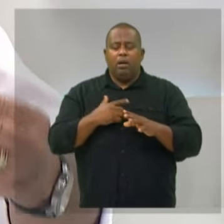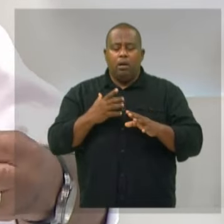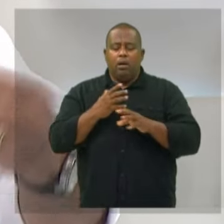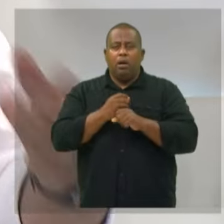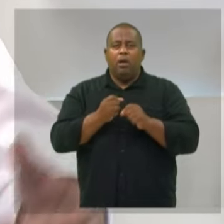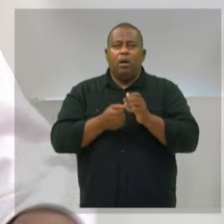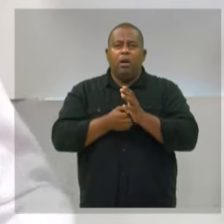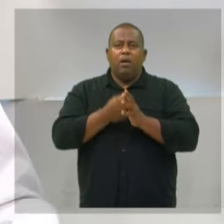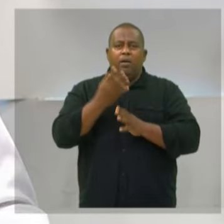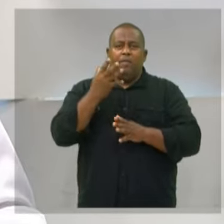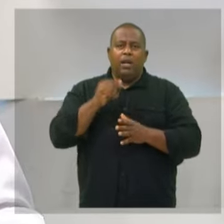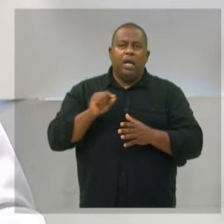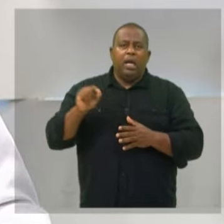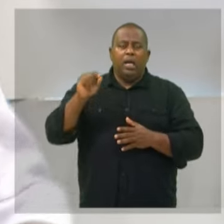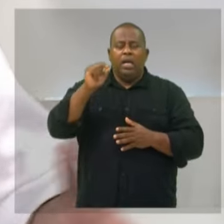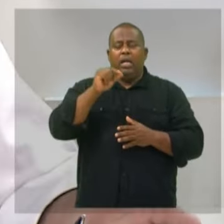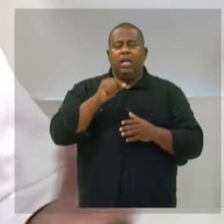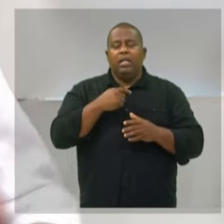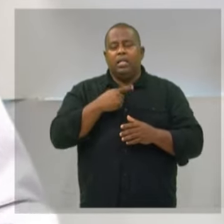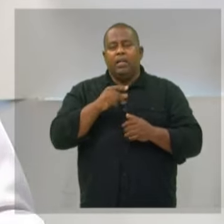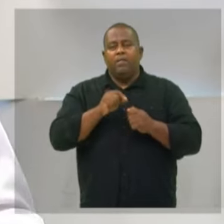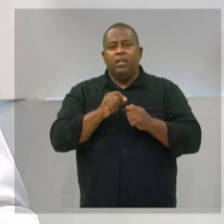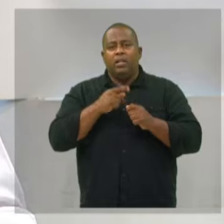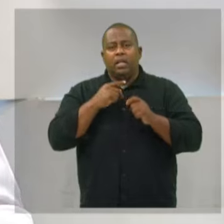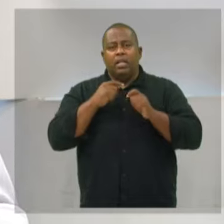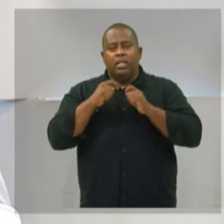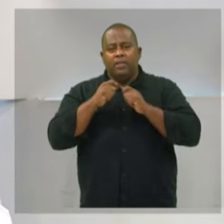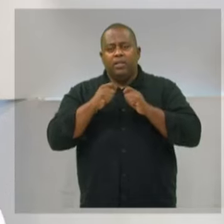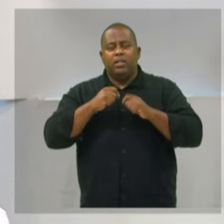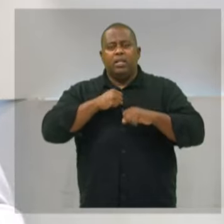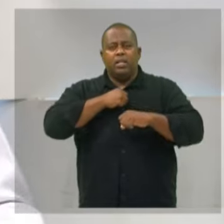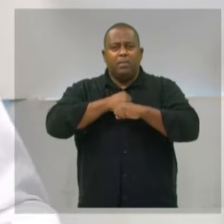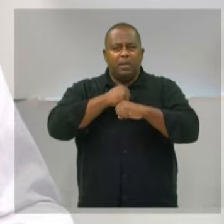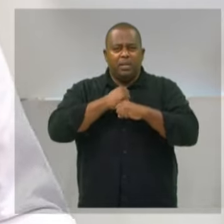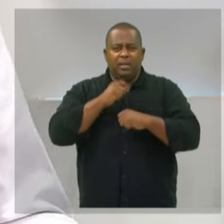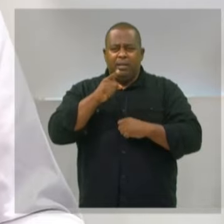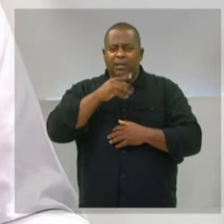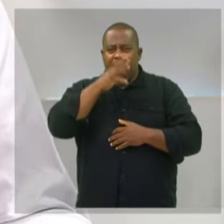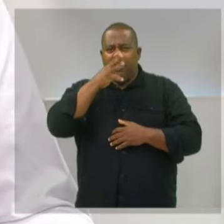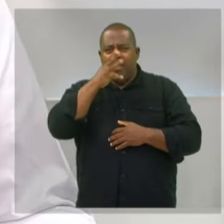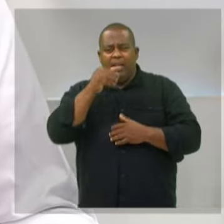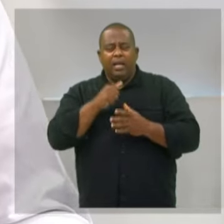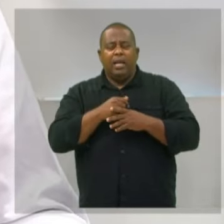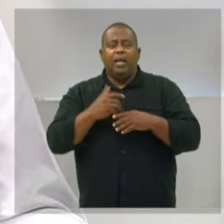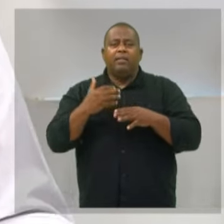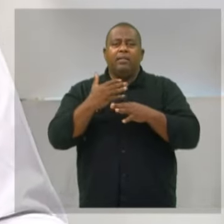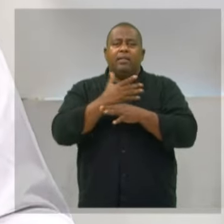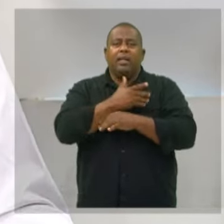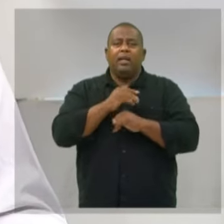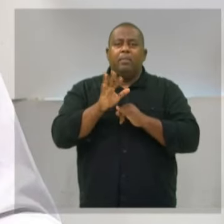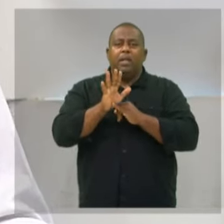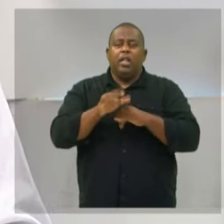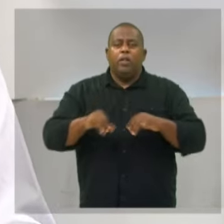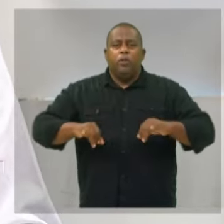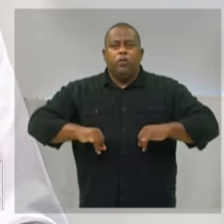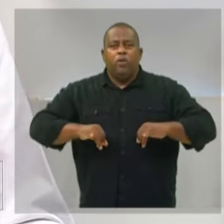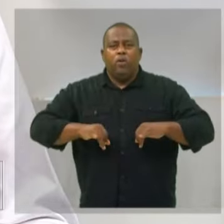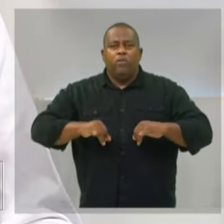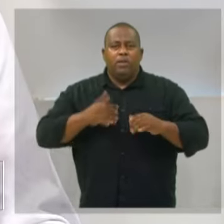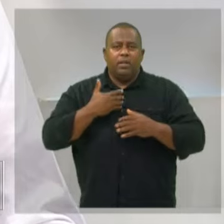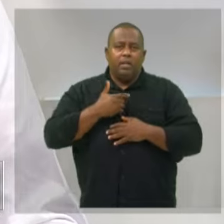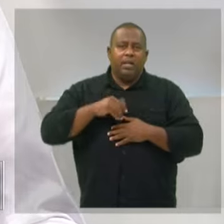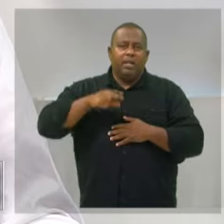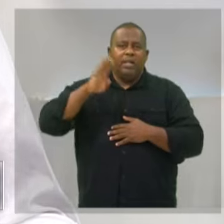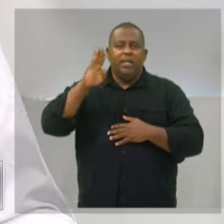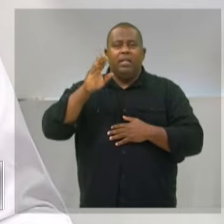fake que ele tá falando nessa entrevista aqui nesse debate não tá no gibi a cidade de Camassari sofre candidato Flávio